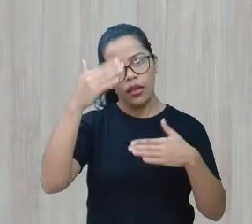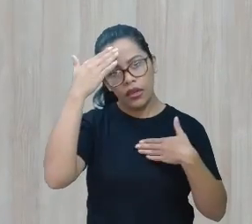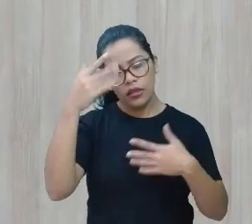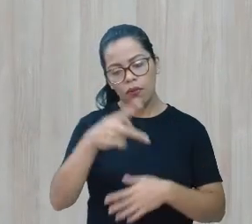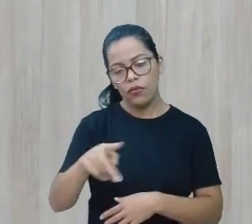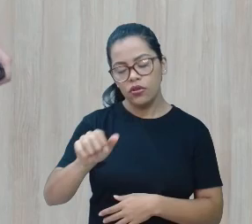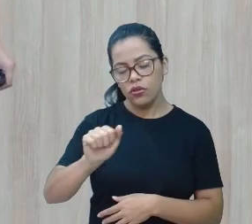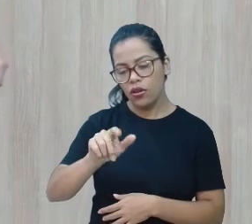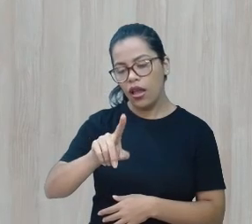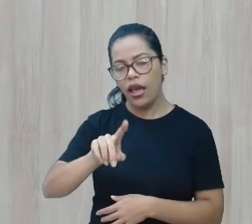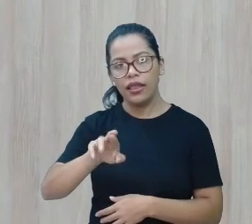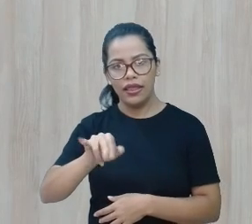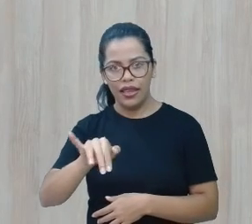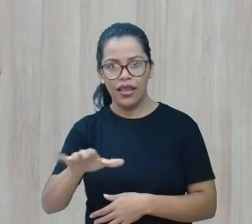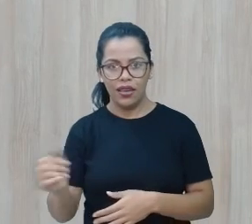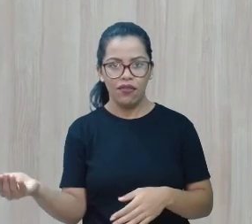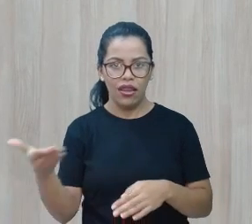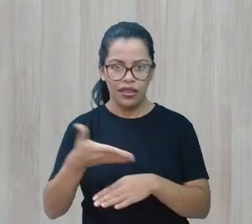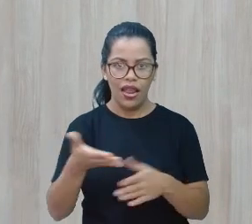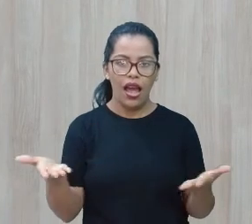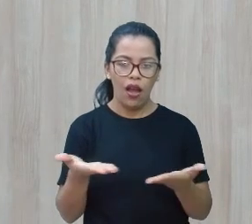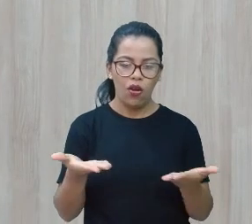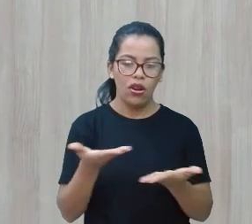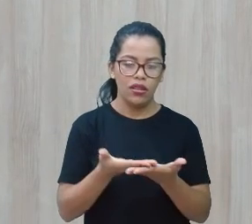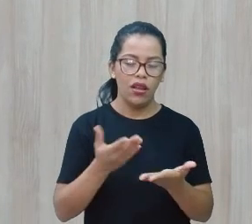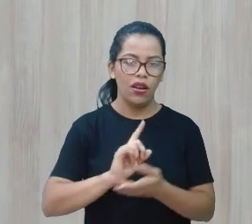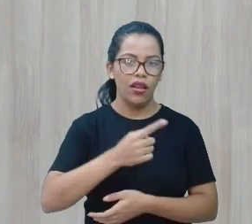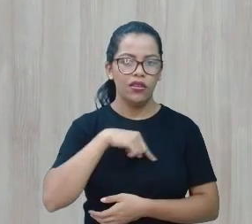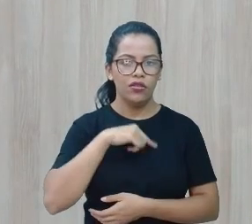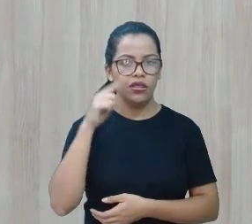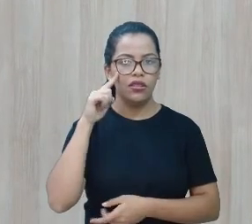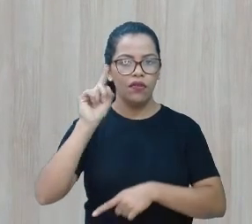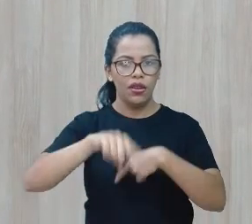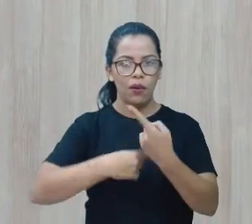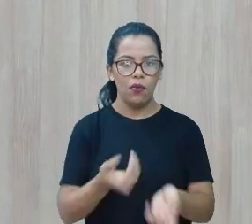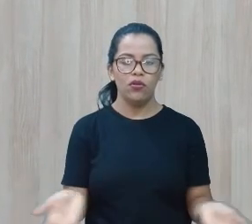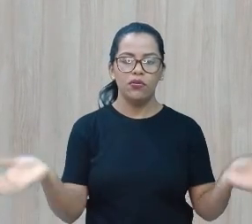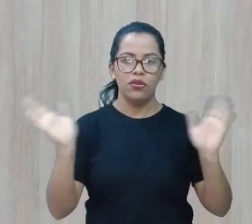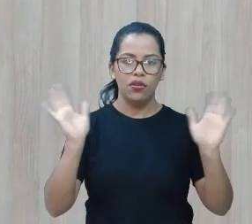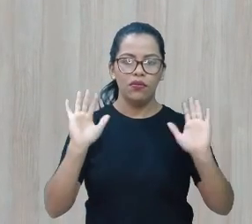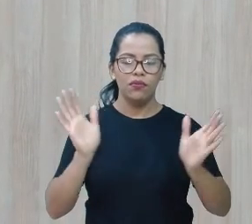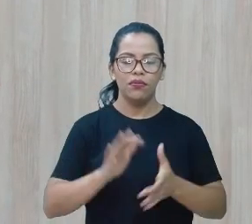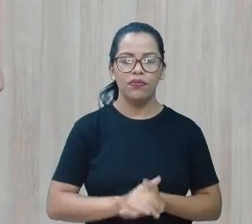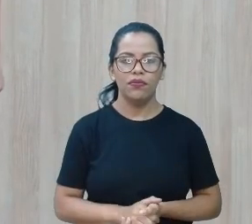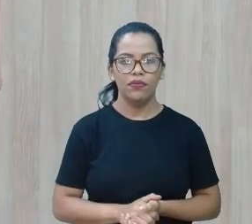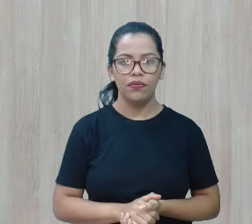que está ali já esperando para entrar na aula, tá bom? A gente se vê na próxima. Até mais!